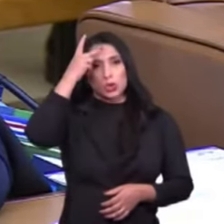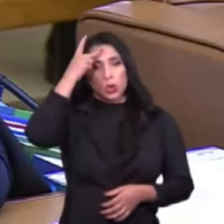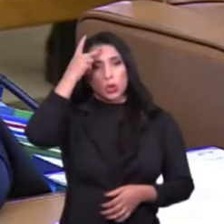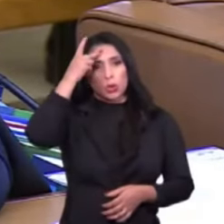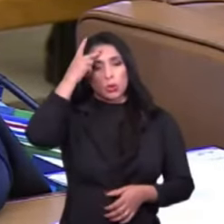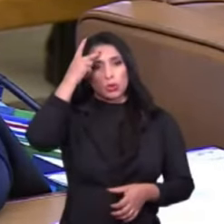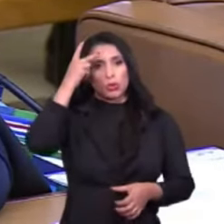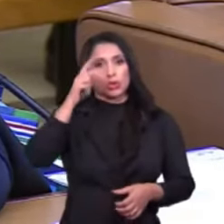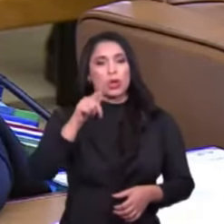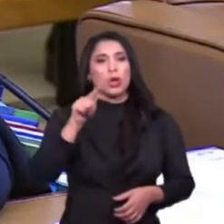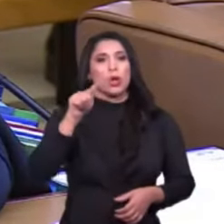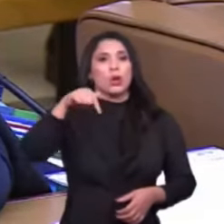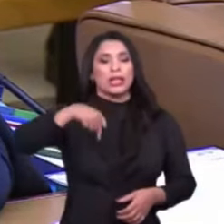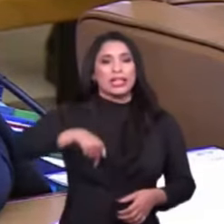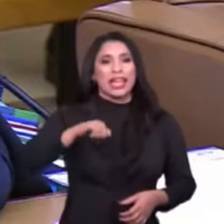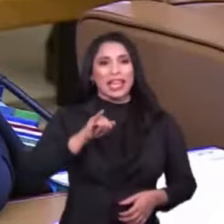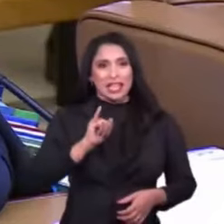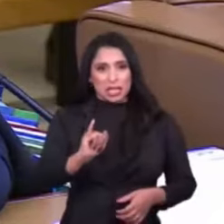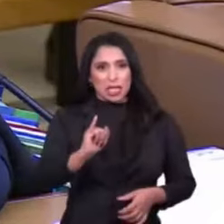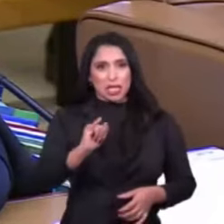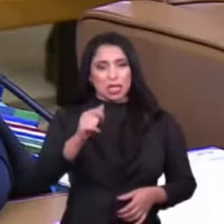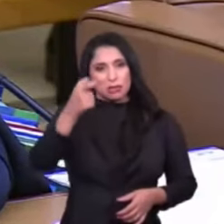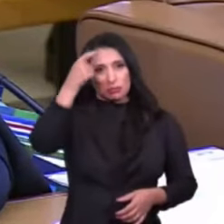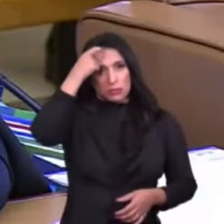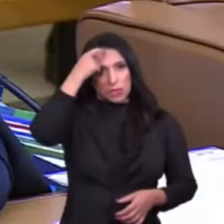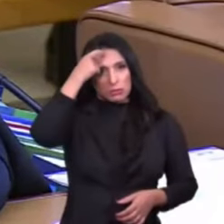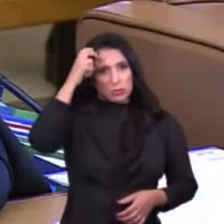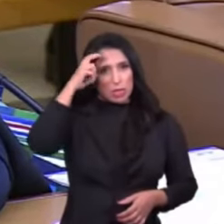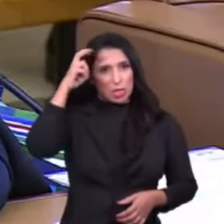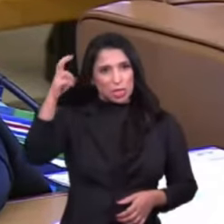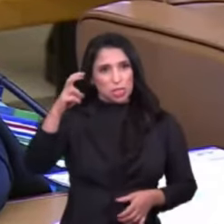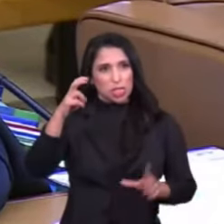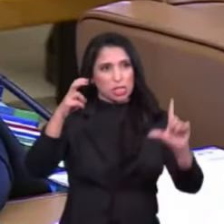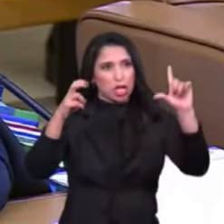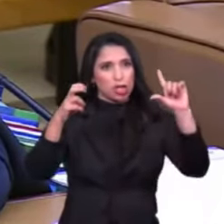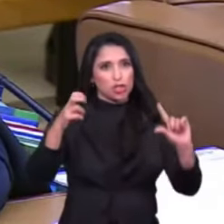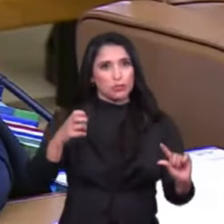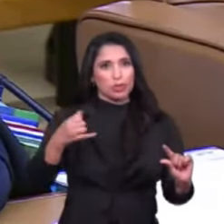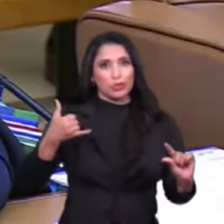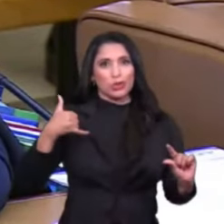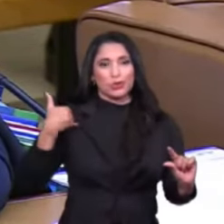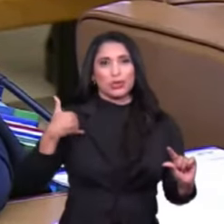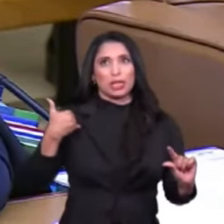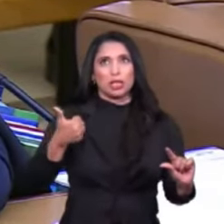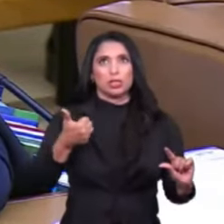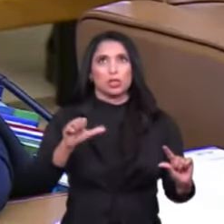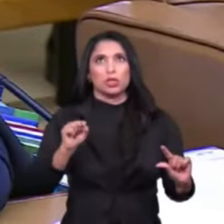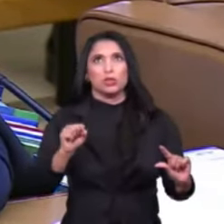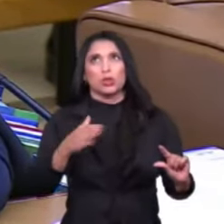pontos de QI entre as idades de 18 e 38 anos.